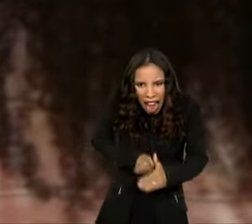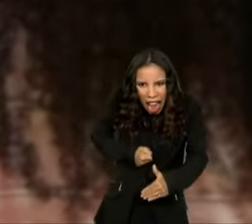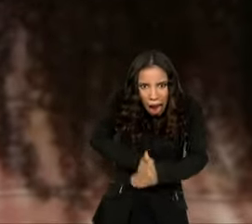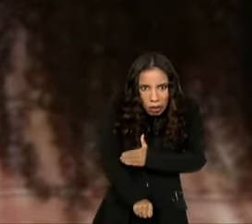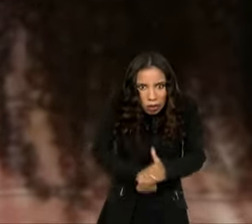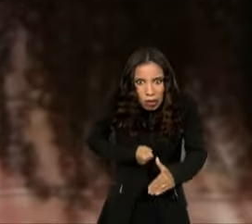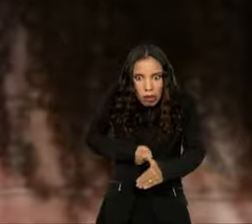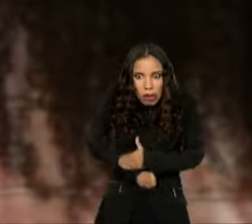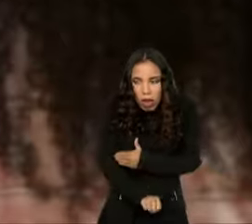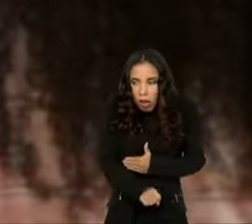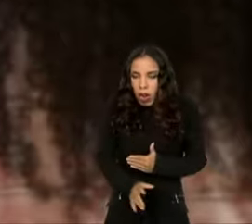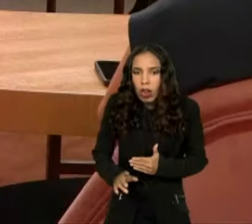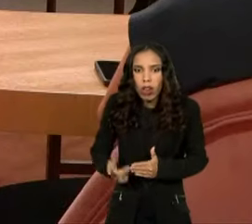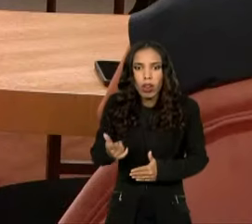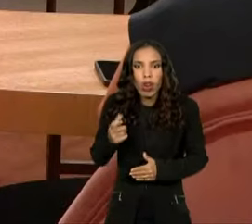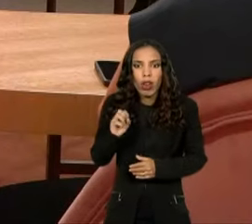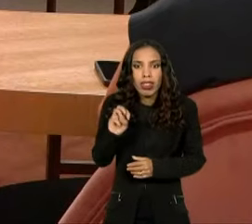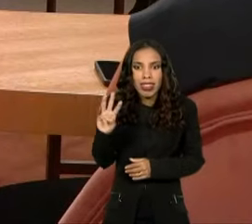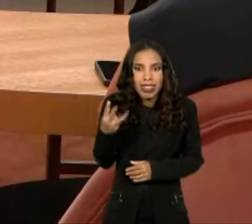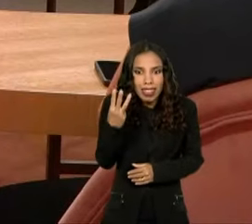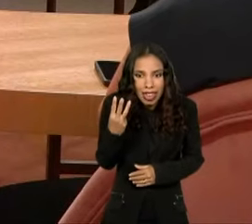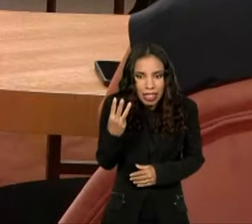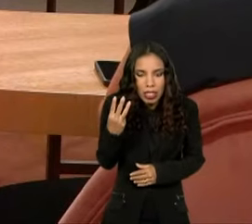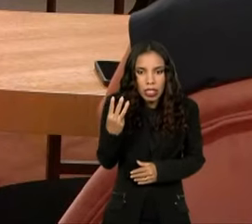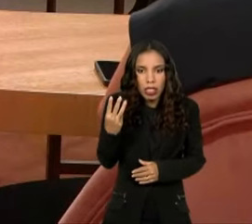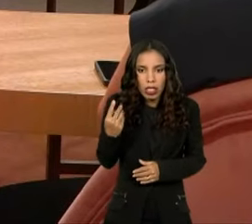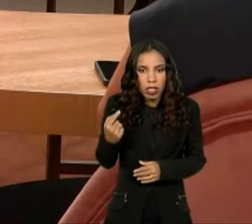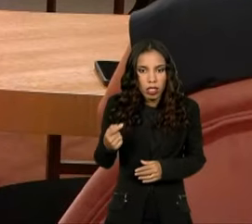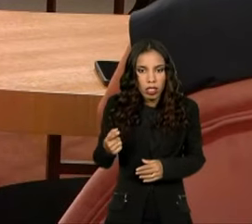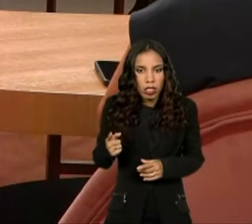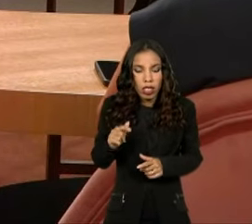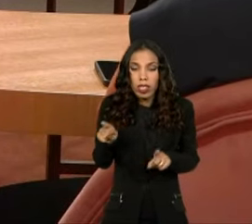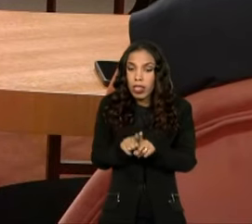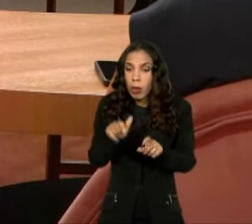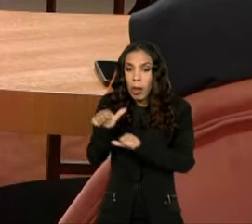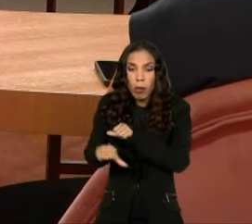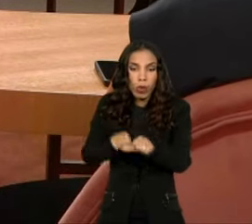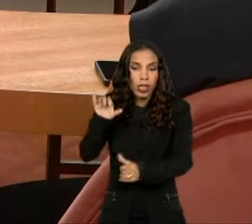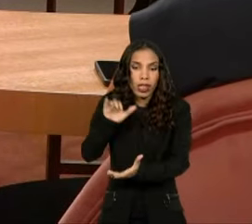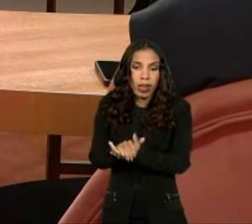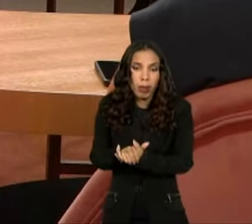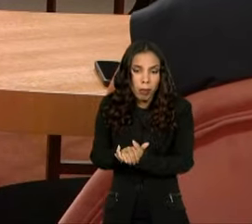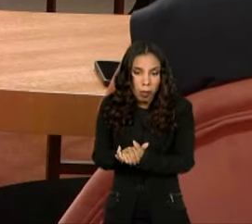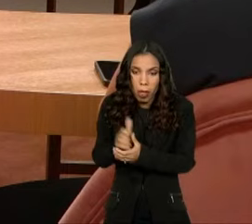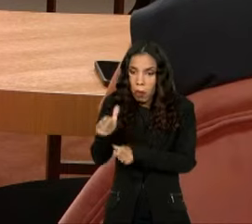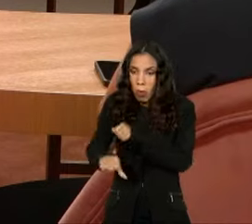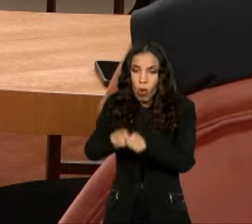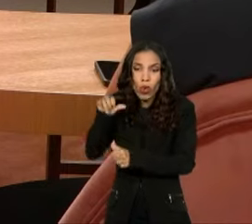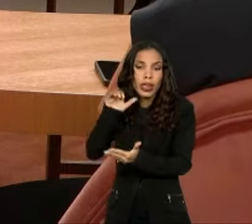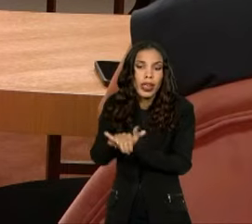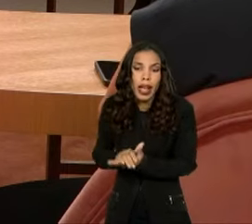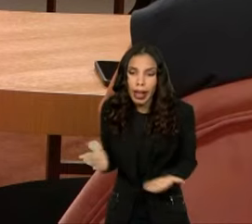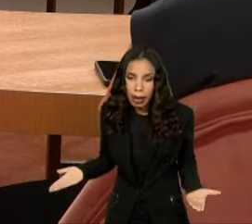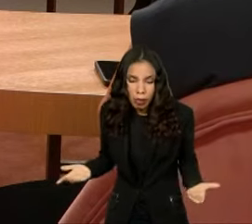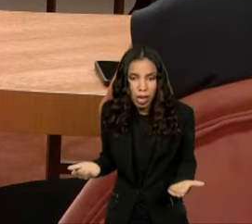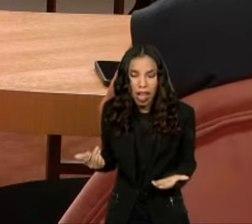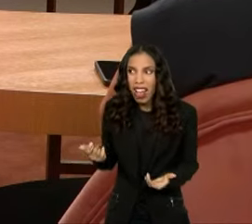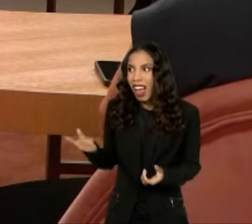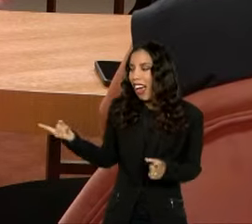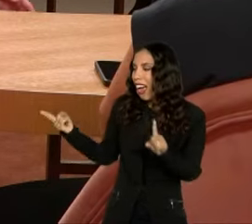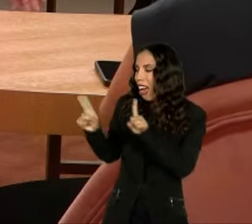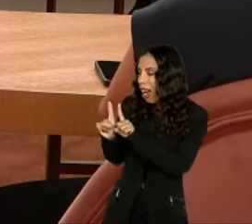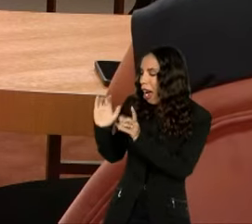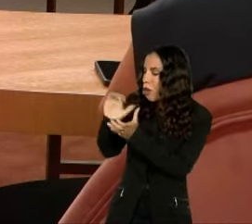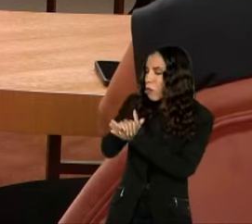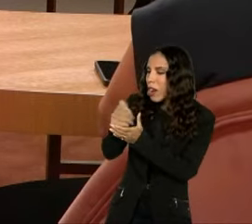eu assim, ah! E vem mais um, tudo bem, vem mais um também, são dois. Aí eu também mudo o marido, né, gente? Aí mudo o marido, aí o outro quer também mais um, aí você fala, vamos